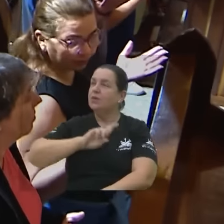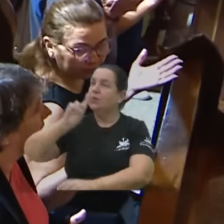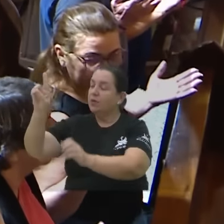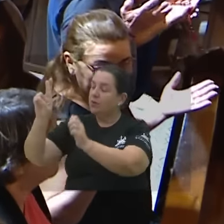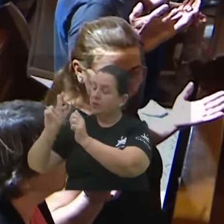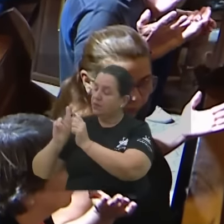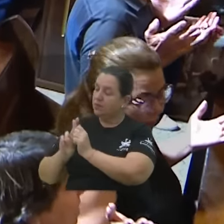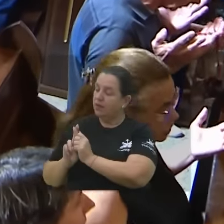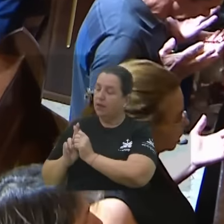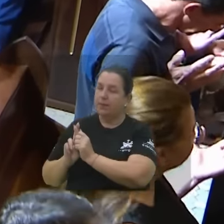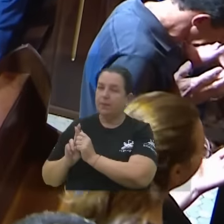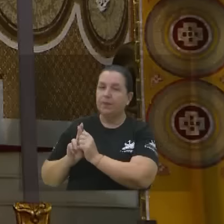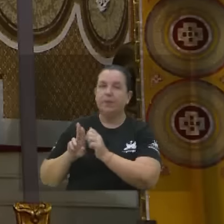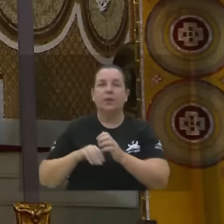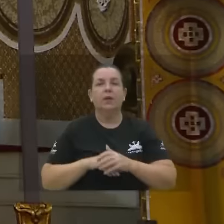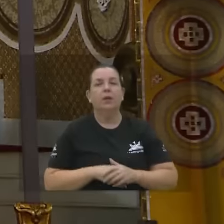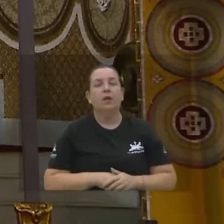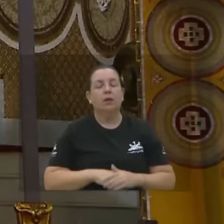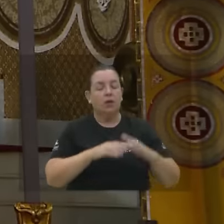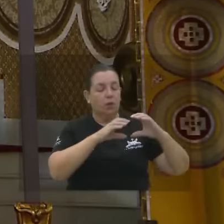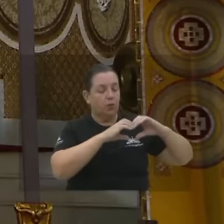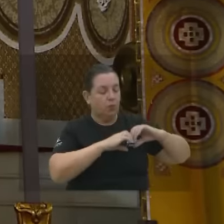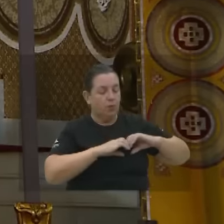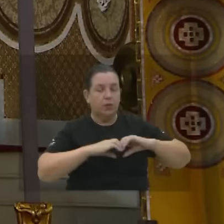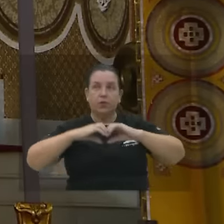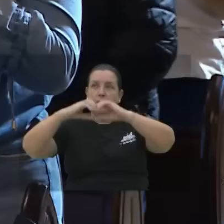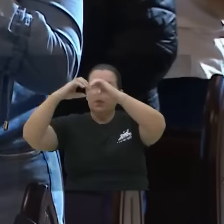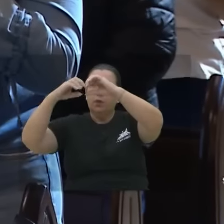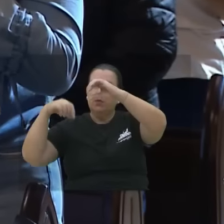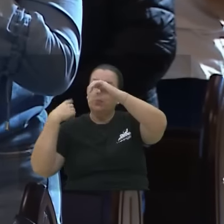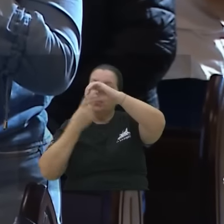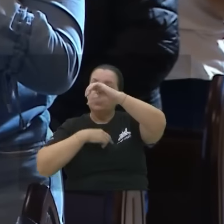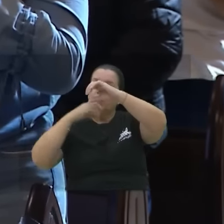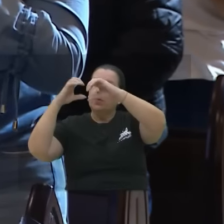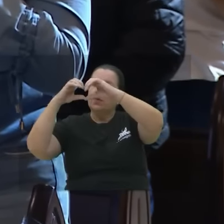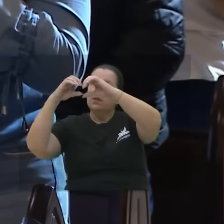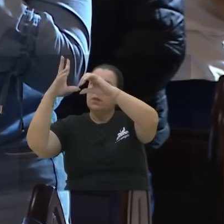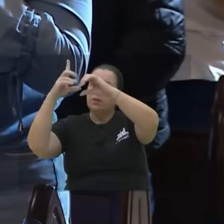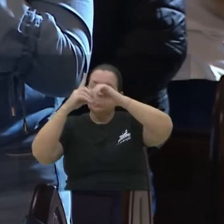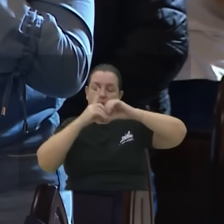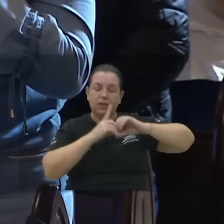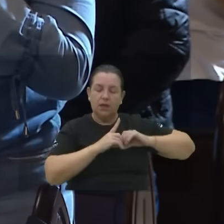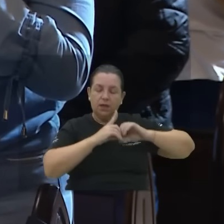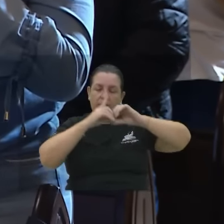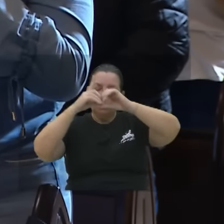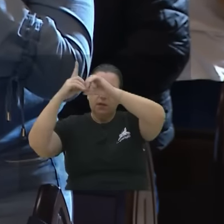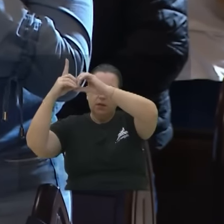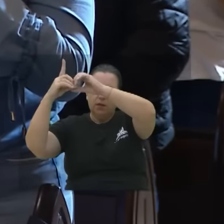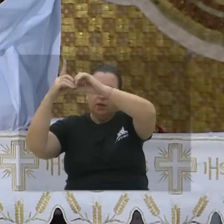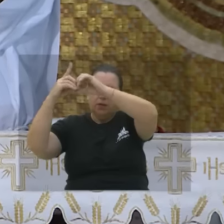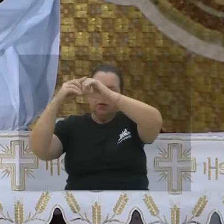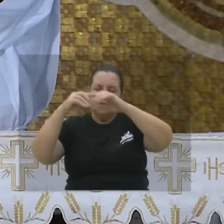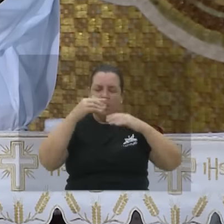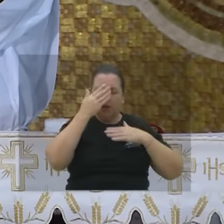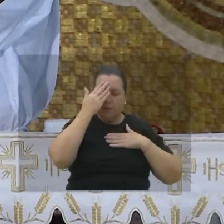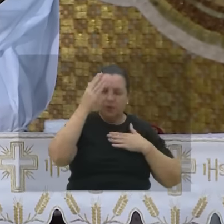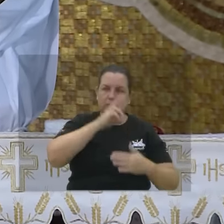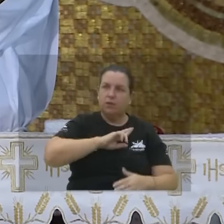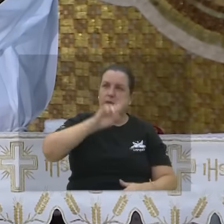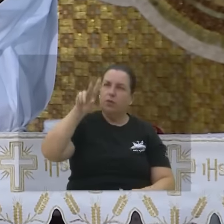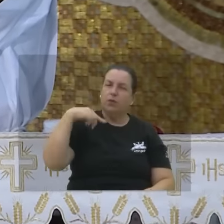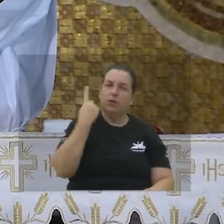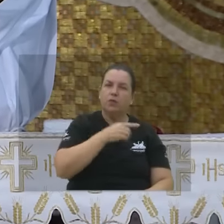no meio de nós. Corações ao alto. O nosso coração está em Deus. Demos graças